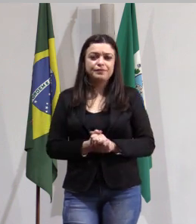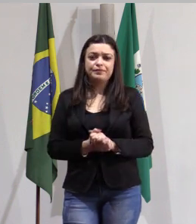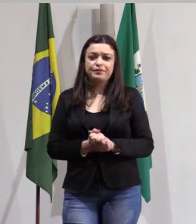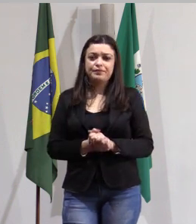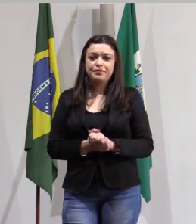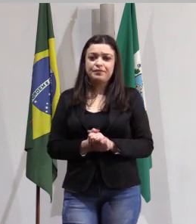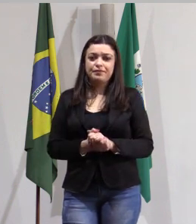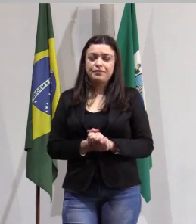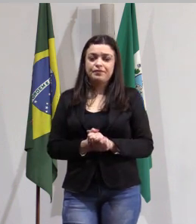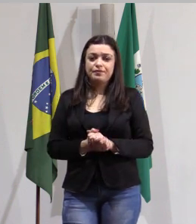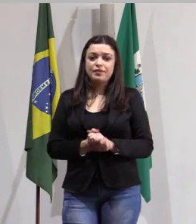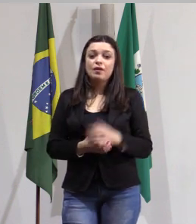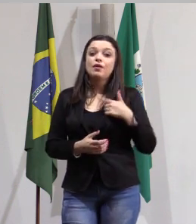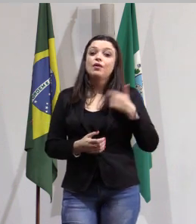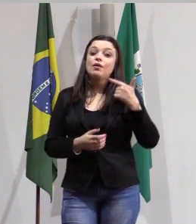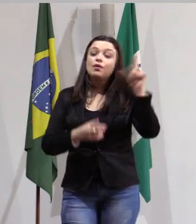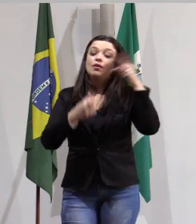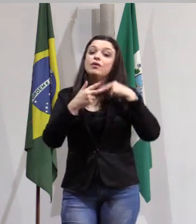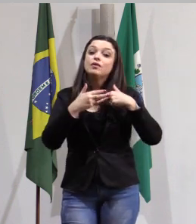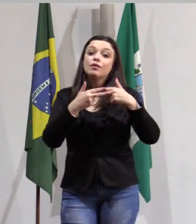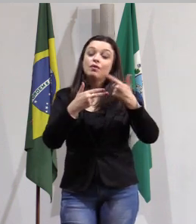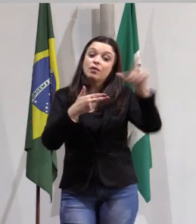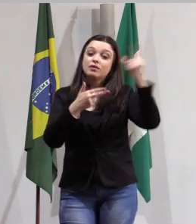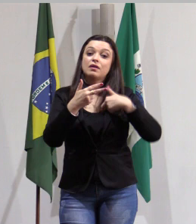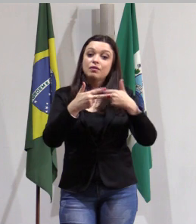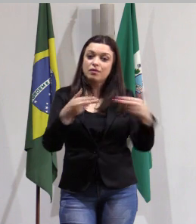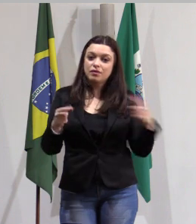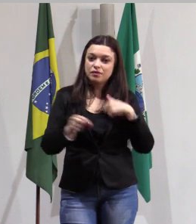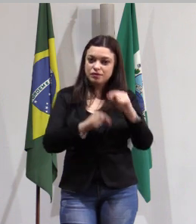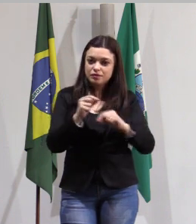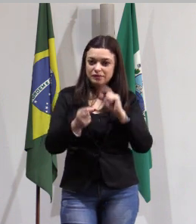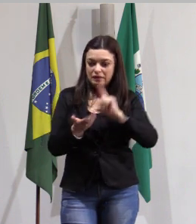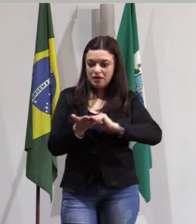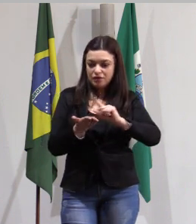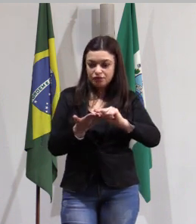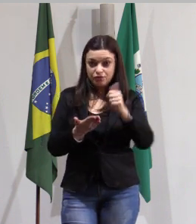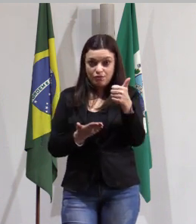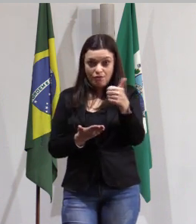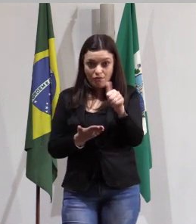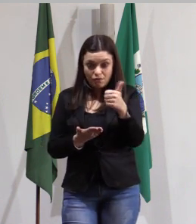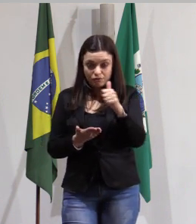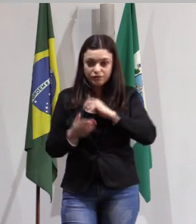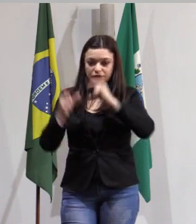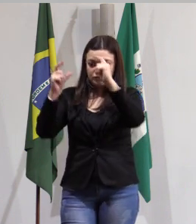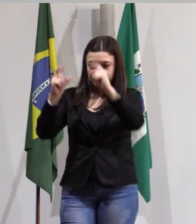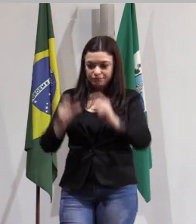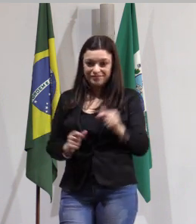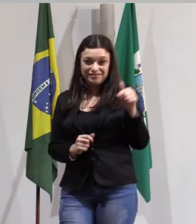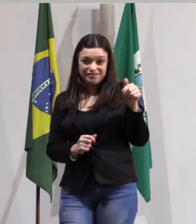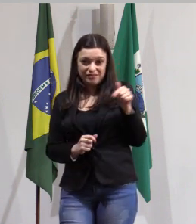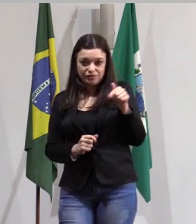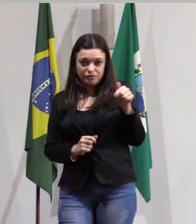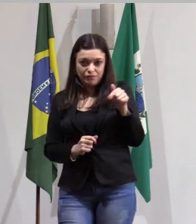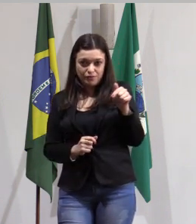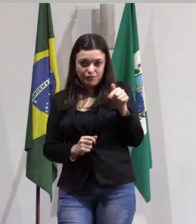Segundo, vejam, no artigo 11, inciso 7º,